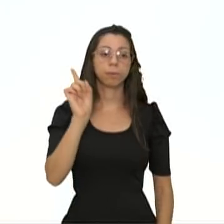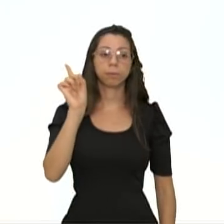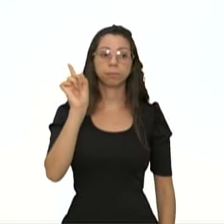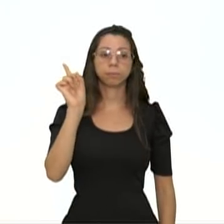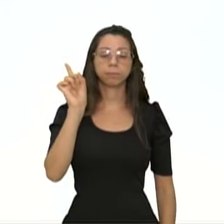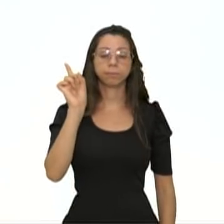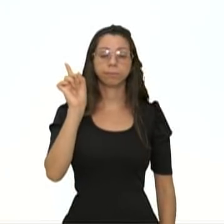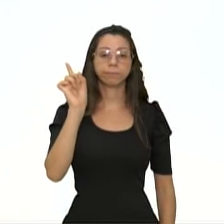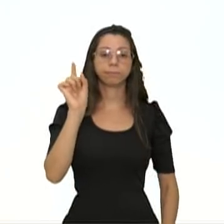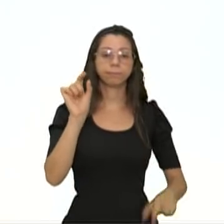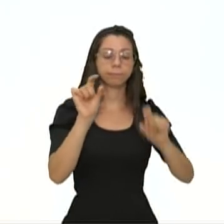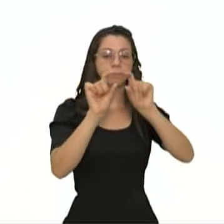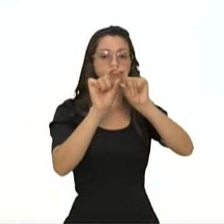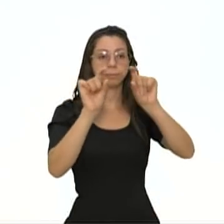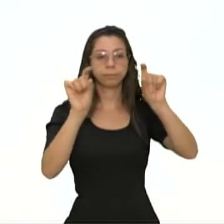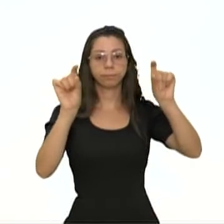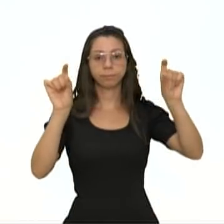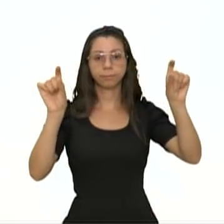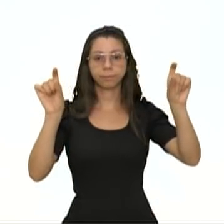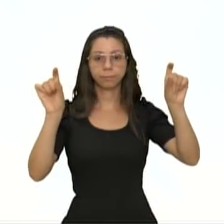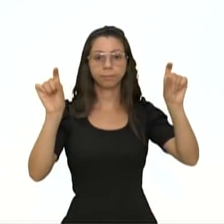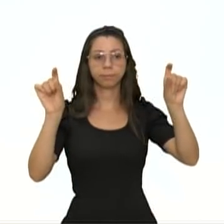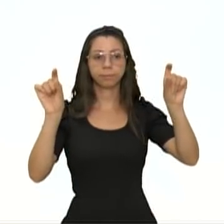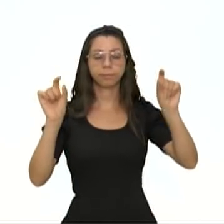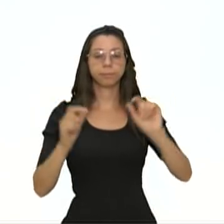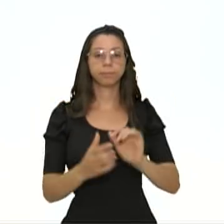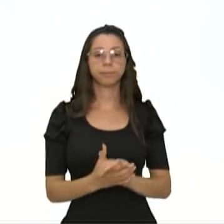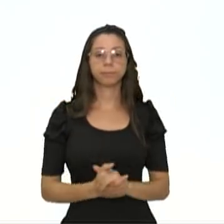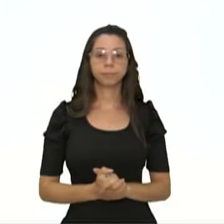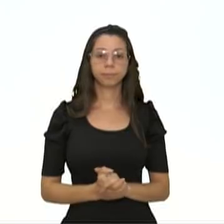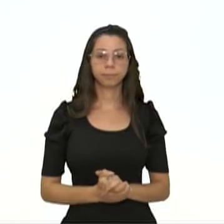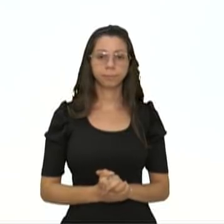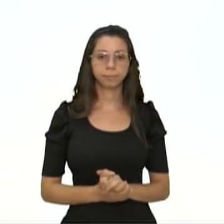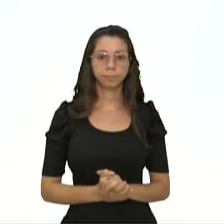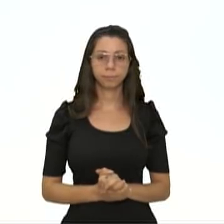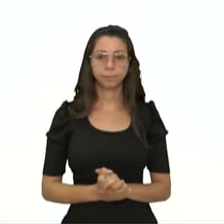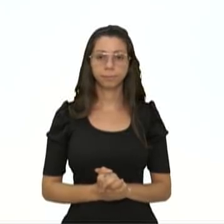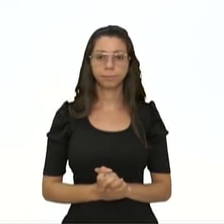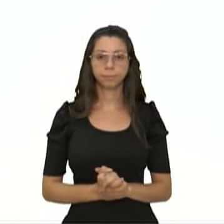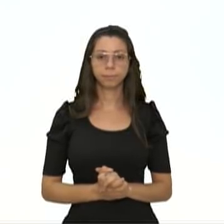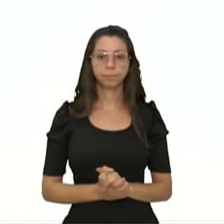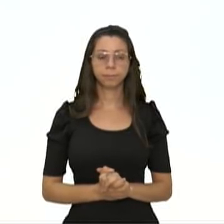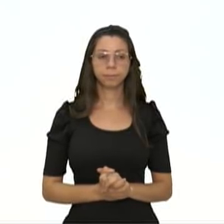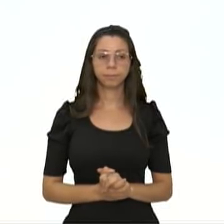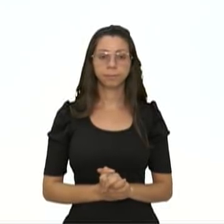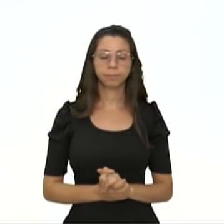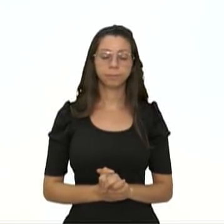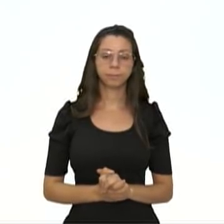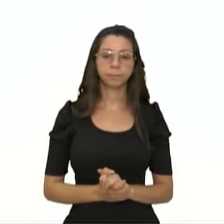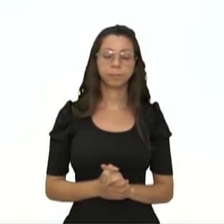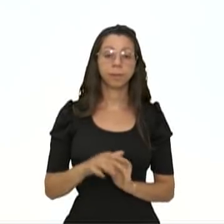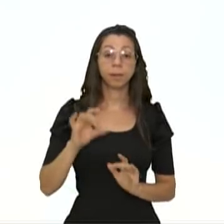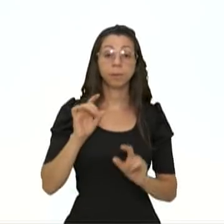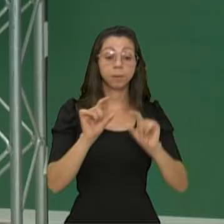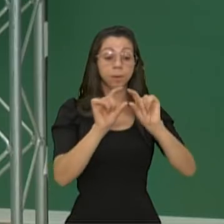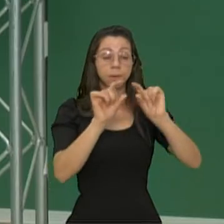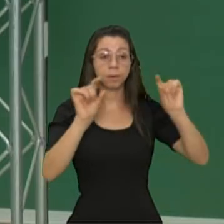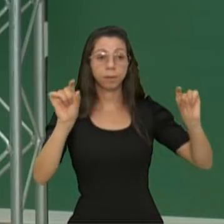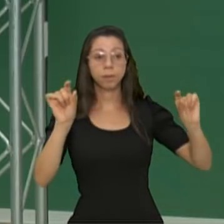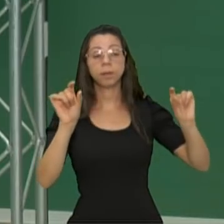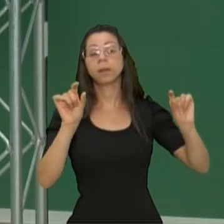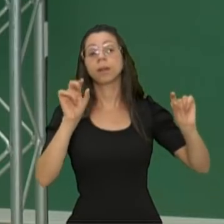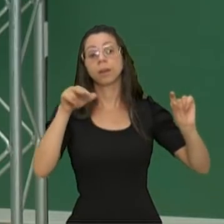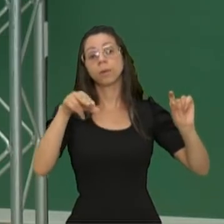Né? Desenvolvendo os termos da equação, x ao quadrado mais x mais 1 ao quadrado igual a 25. Só esse termo aqui é o nosso